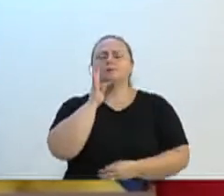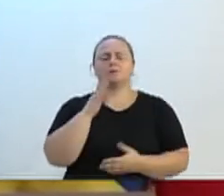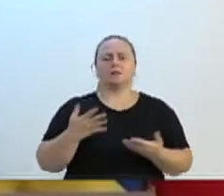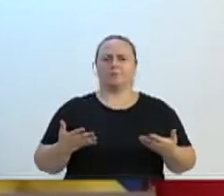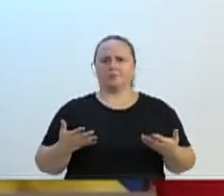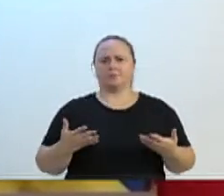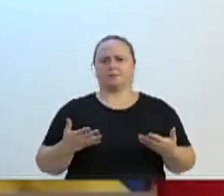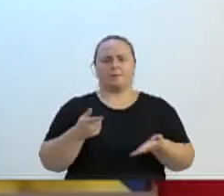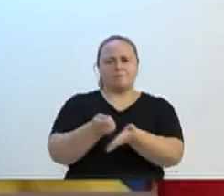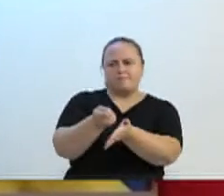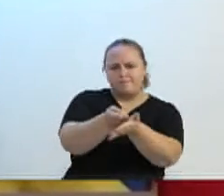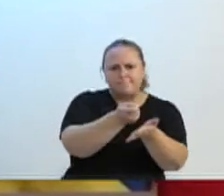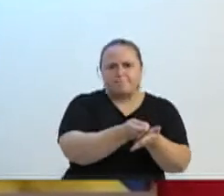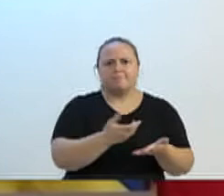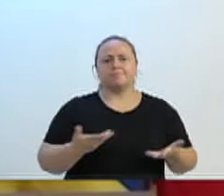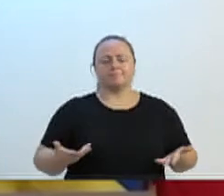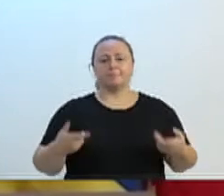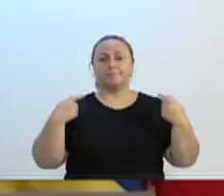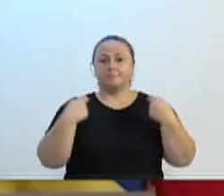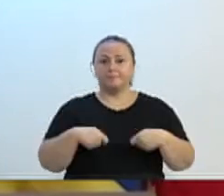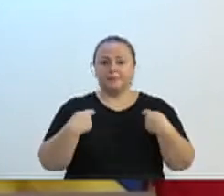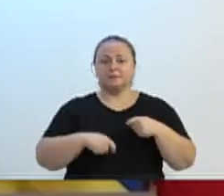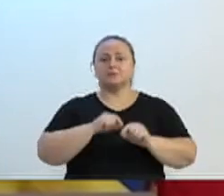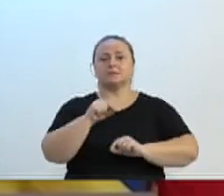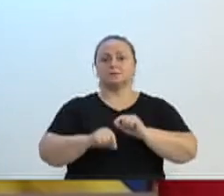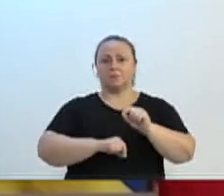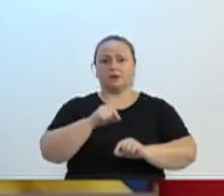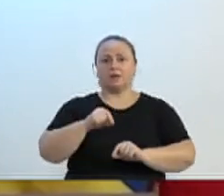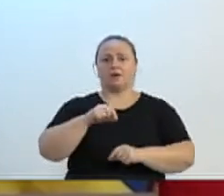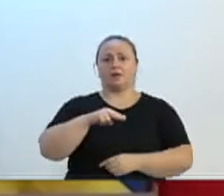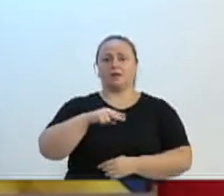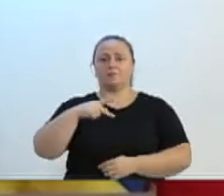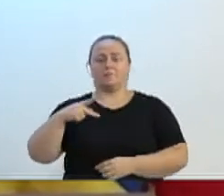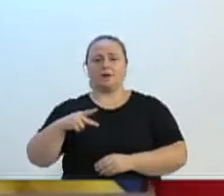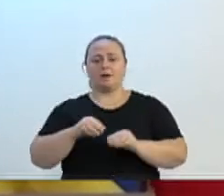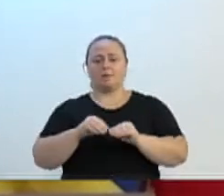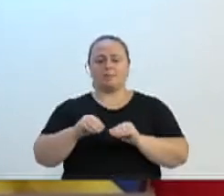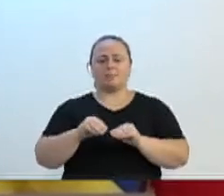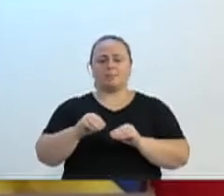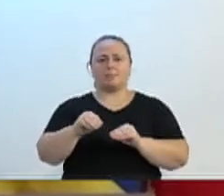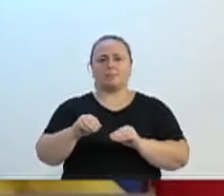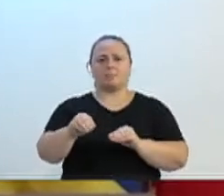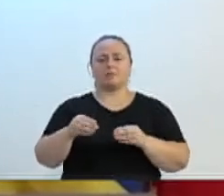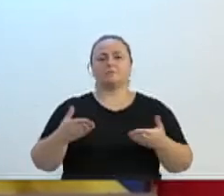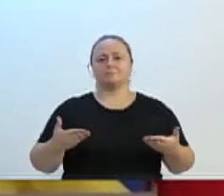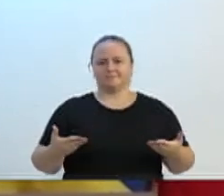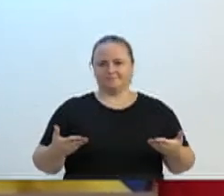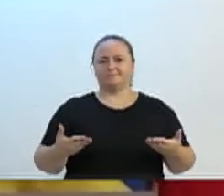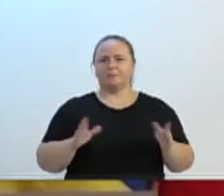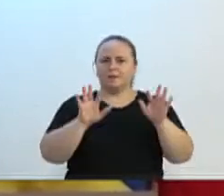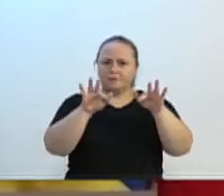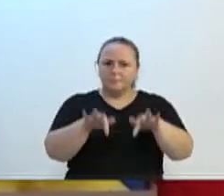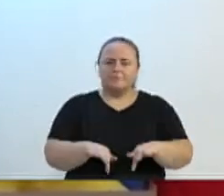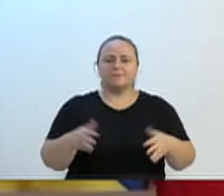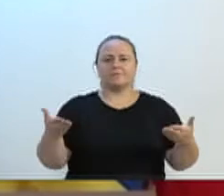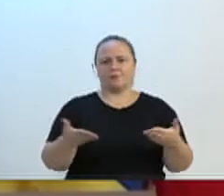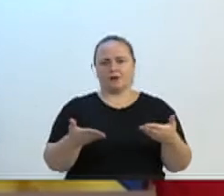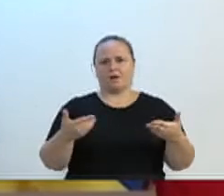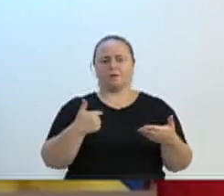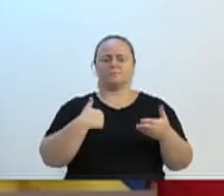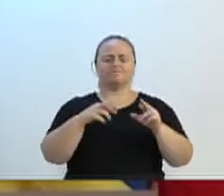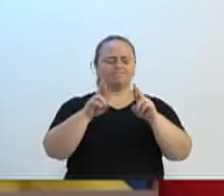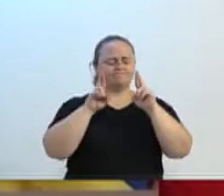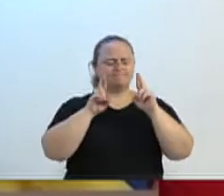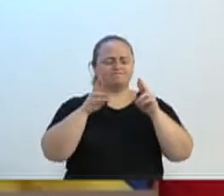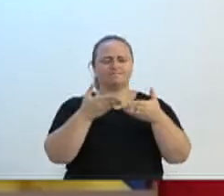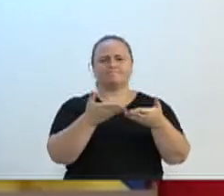Necessitamos também que a MP 936 seja prorrogada. Por fim, contamos com o apoio dos senhores para